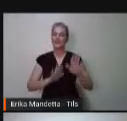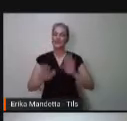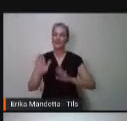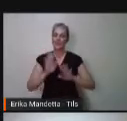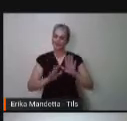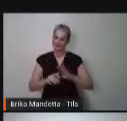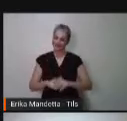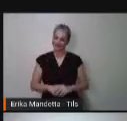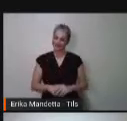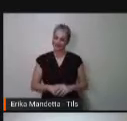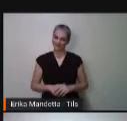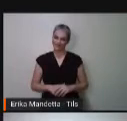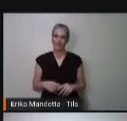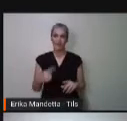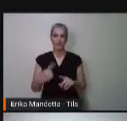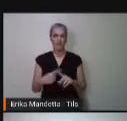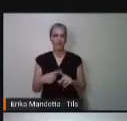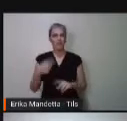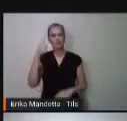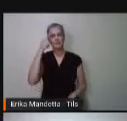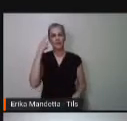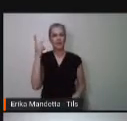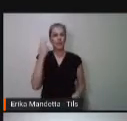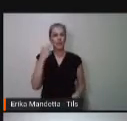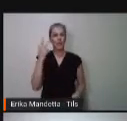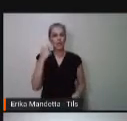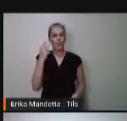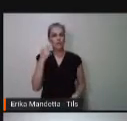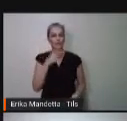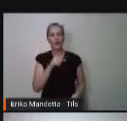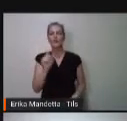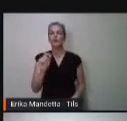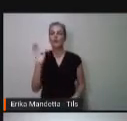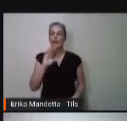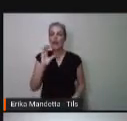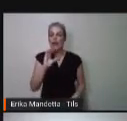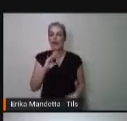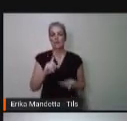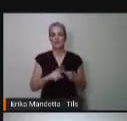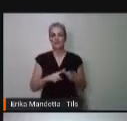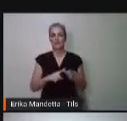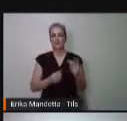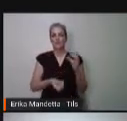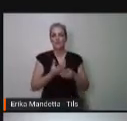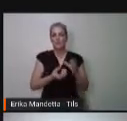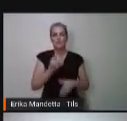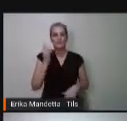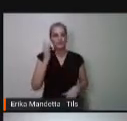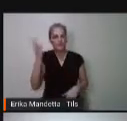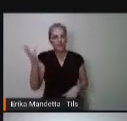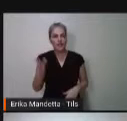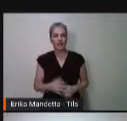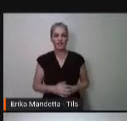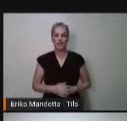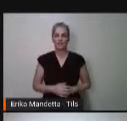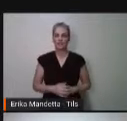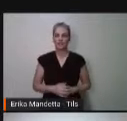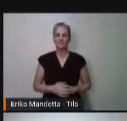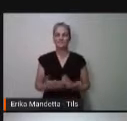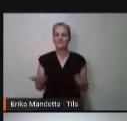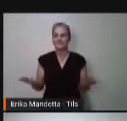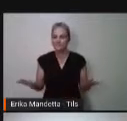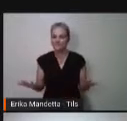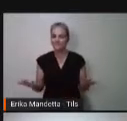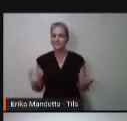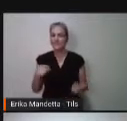é considerado normal é considerado ágil, é considerado produtivo. Então, essa dicotomia, né,